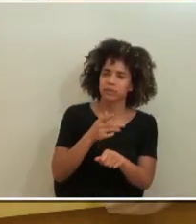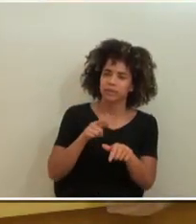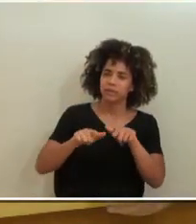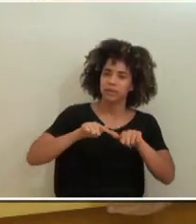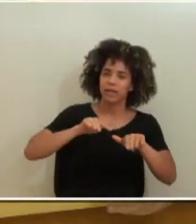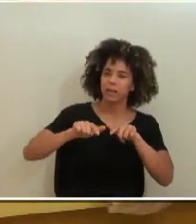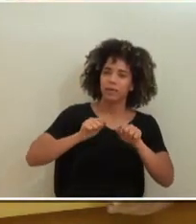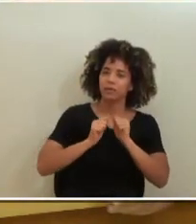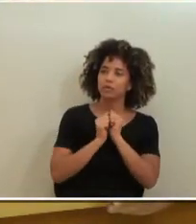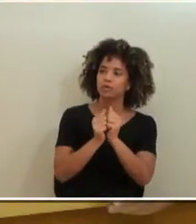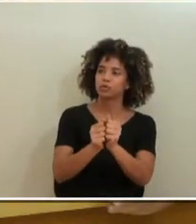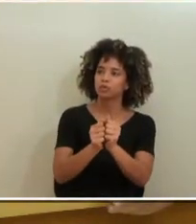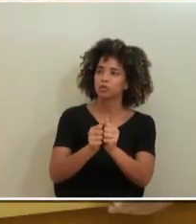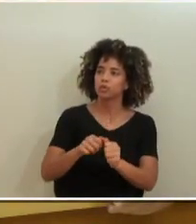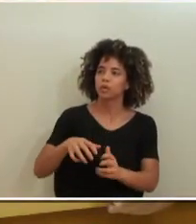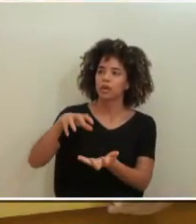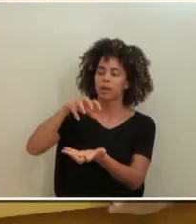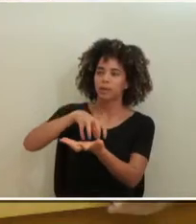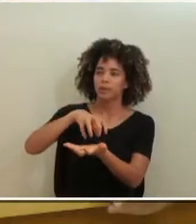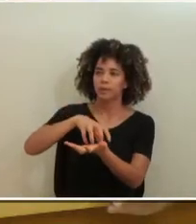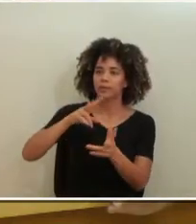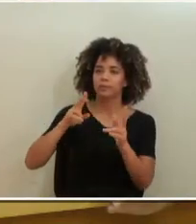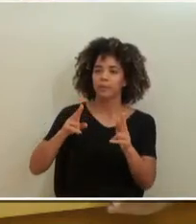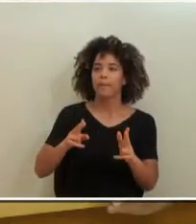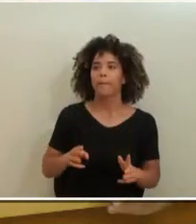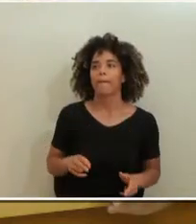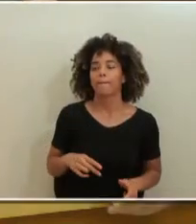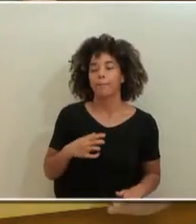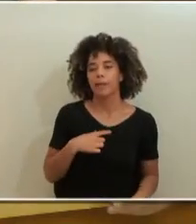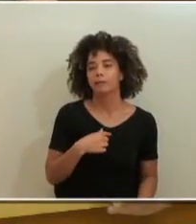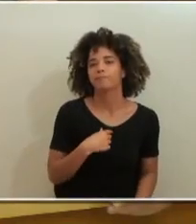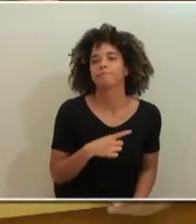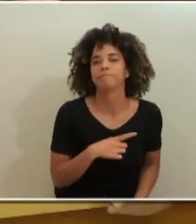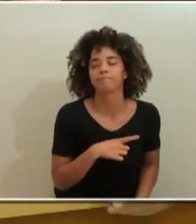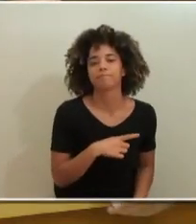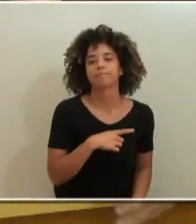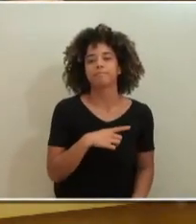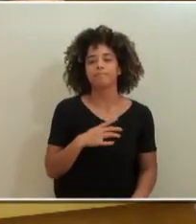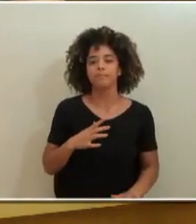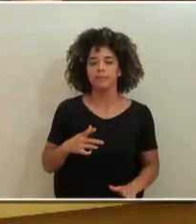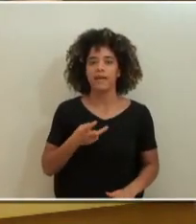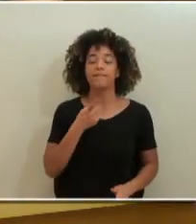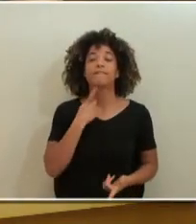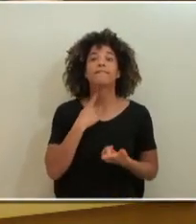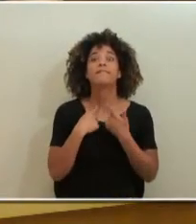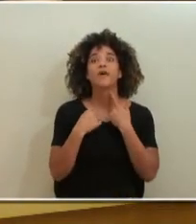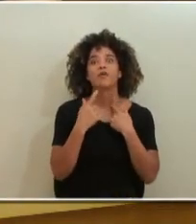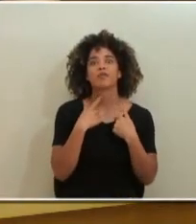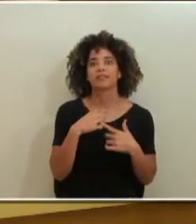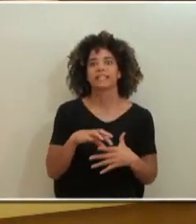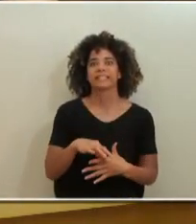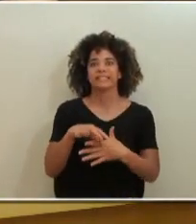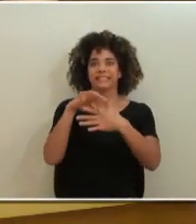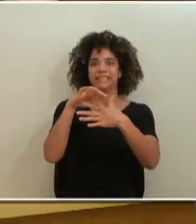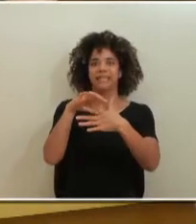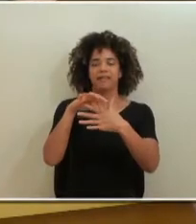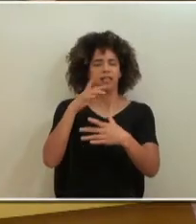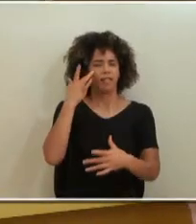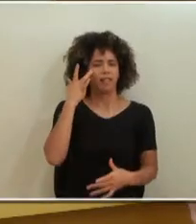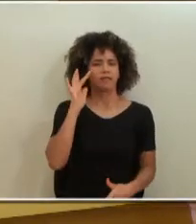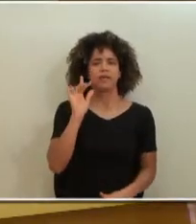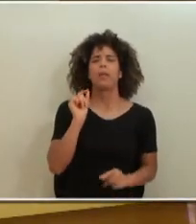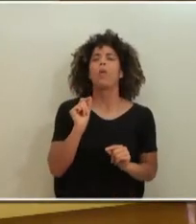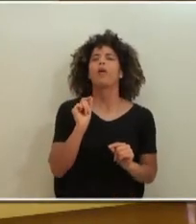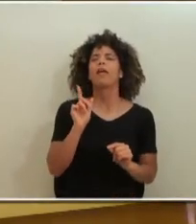ramo Lobinho. Eu tinha muita vontade de ser chefe. Não sabia o que era ser um escotista, nem